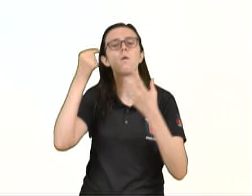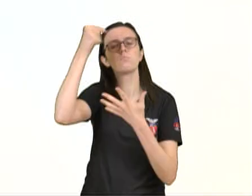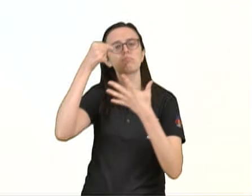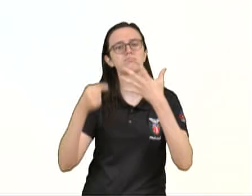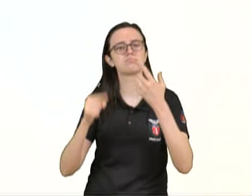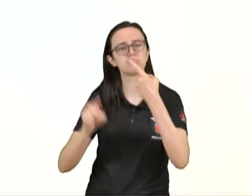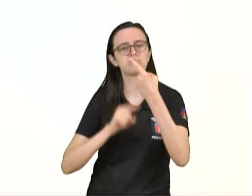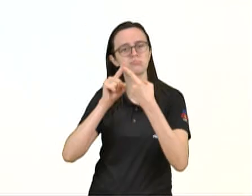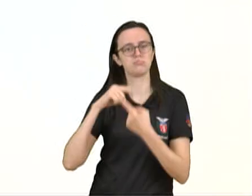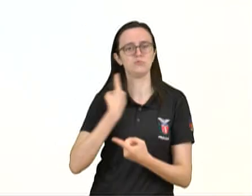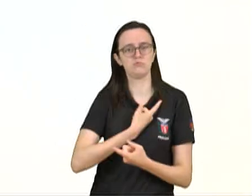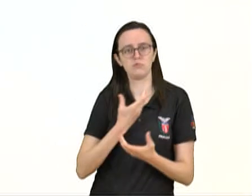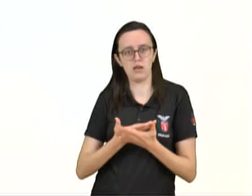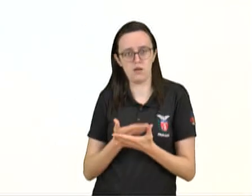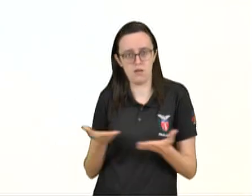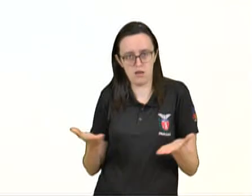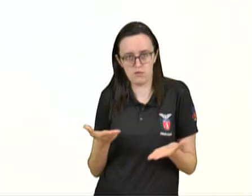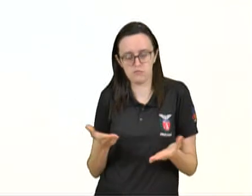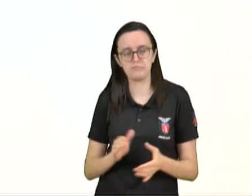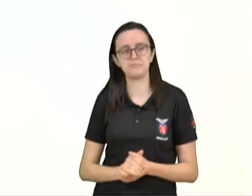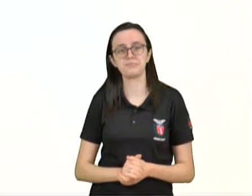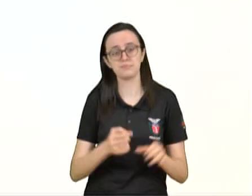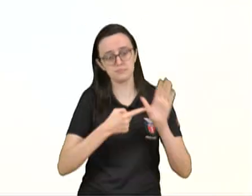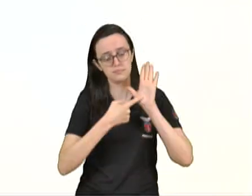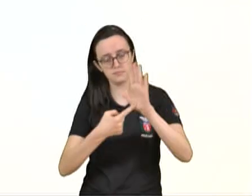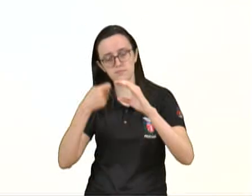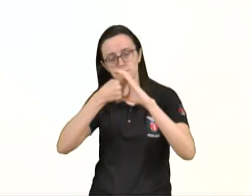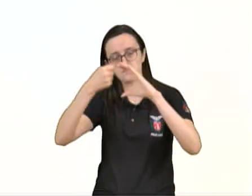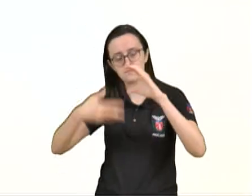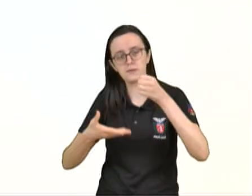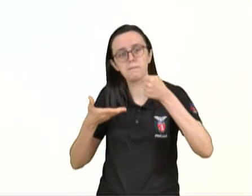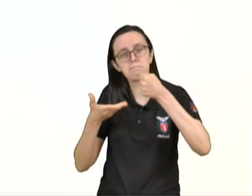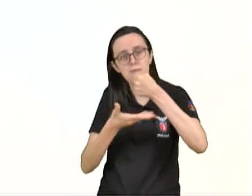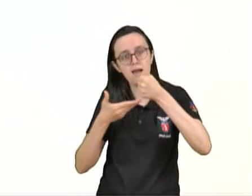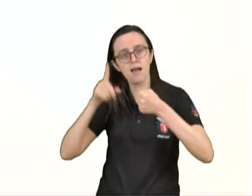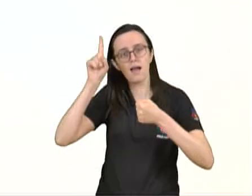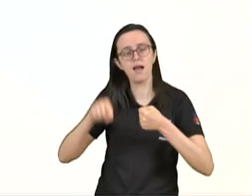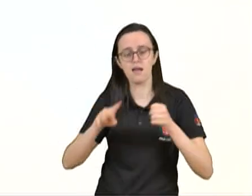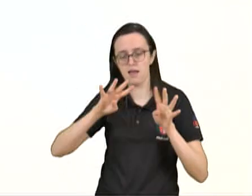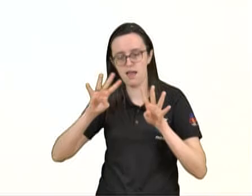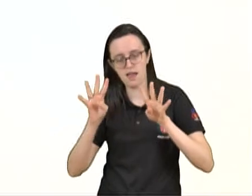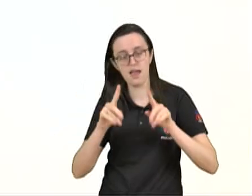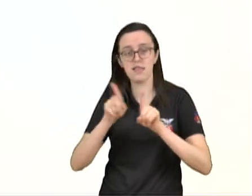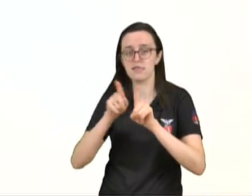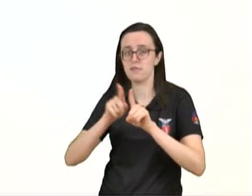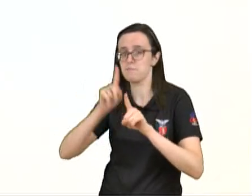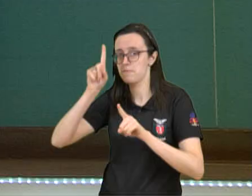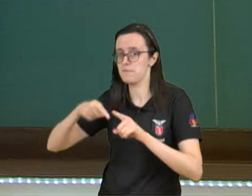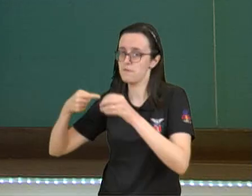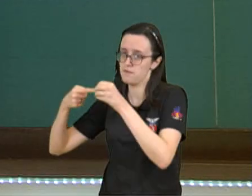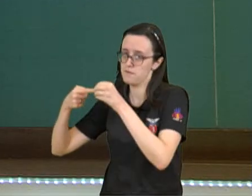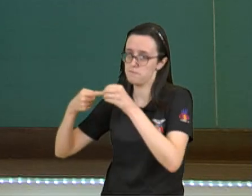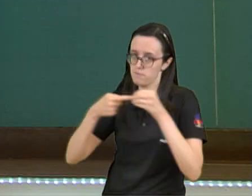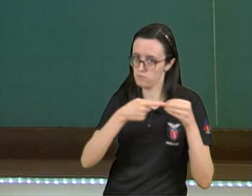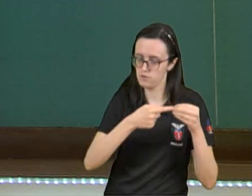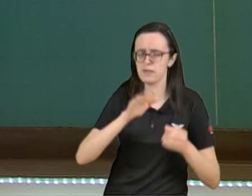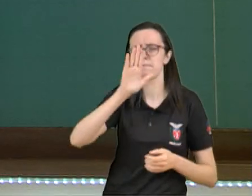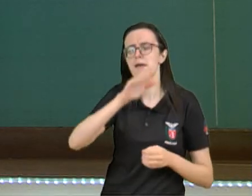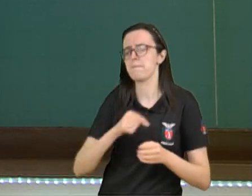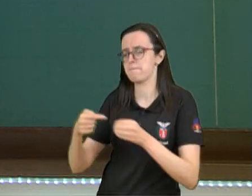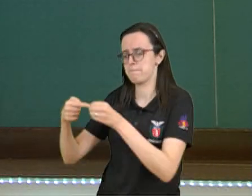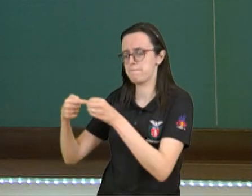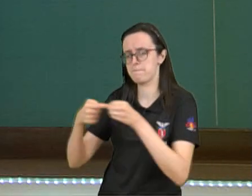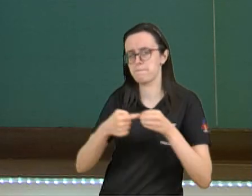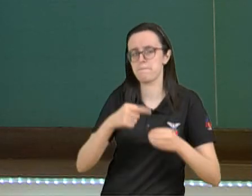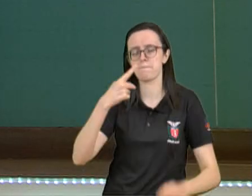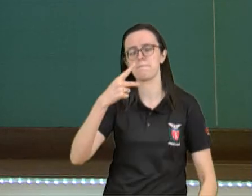objetivos da nossa aula? Então, apresentar as características básicas das algas e dos protozoários. Então, os